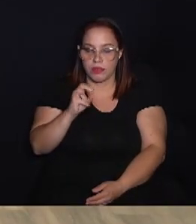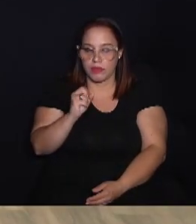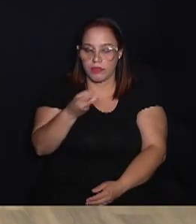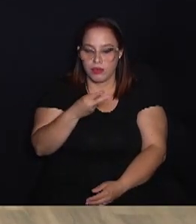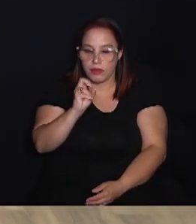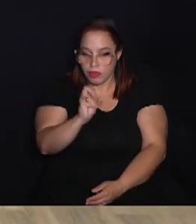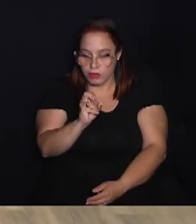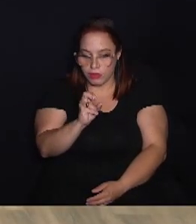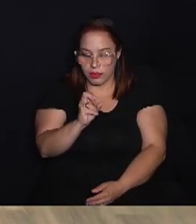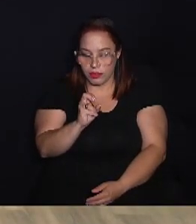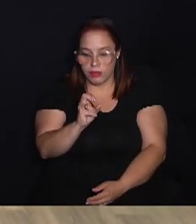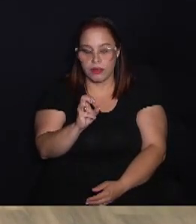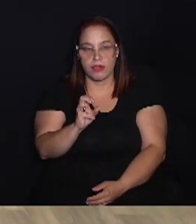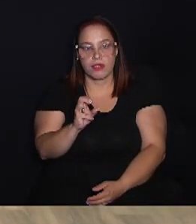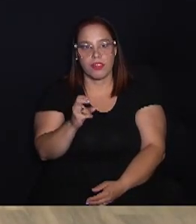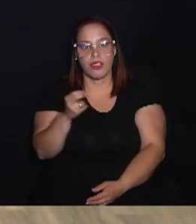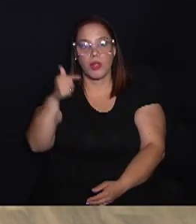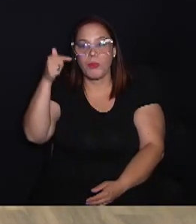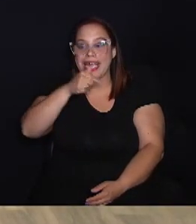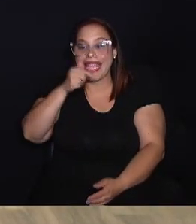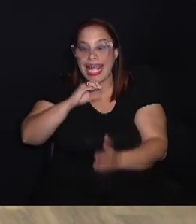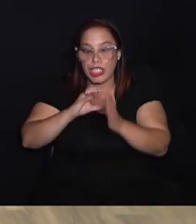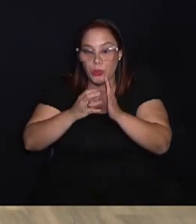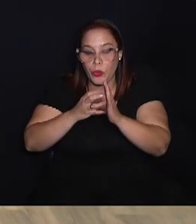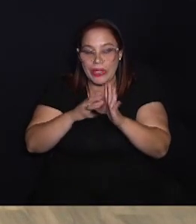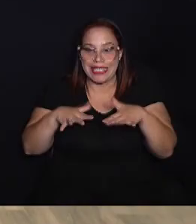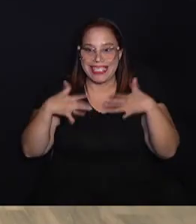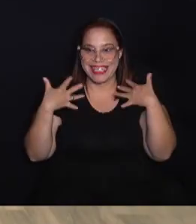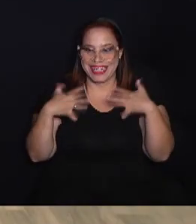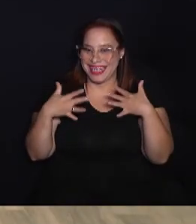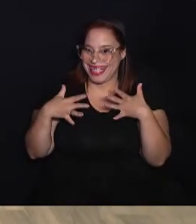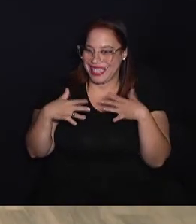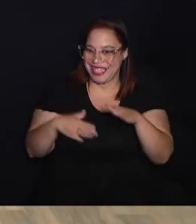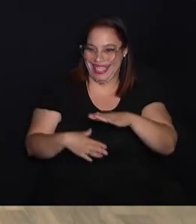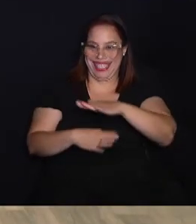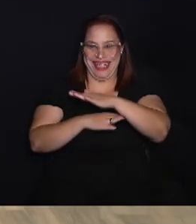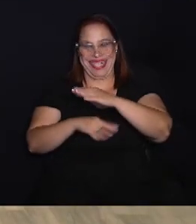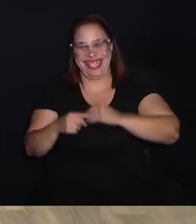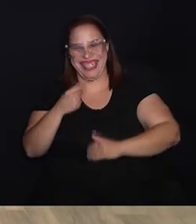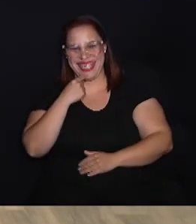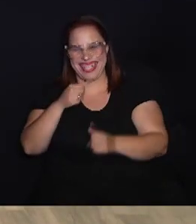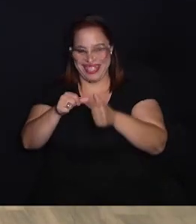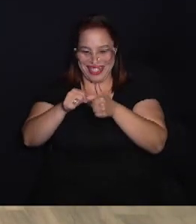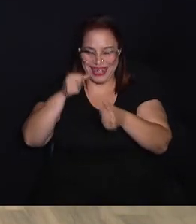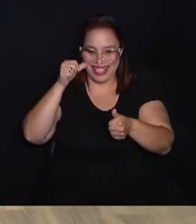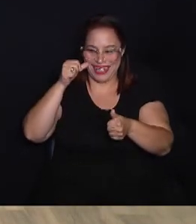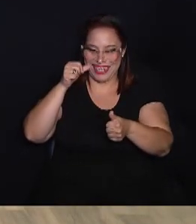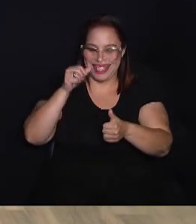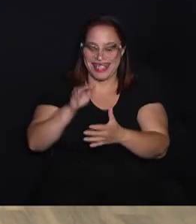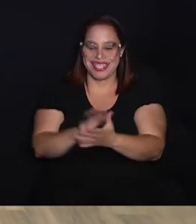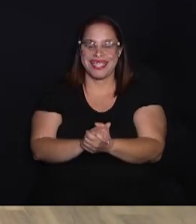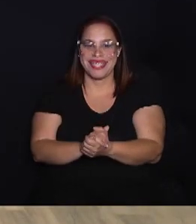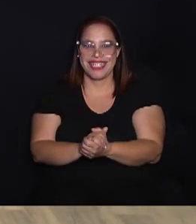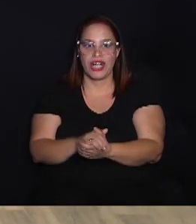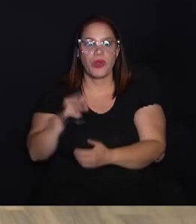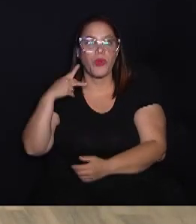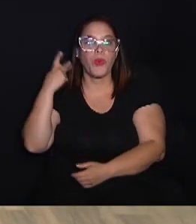Legislativo Campineiro. Vini, do Cidadania, pela primeira vez, será vereador aqui da Câmara Municipal